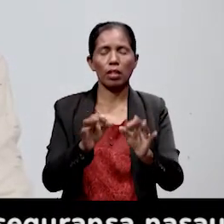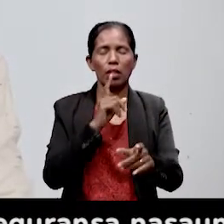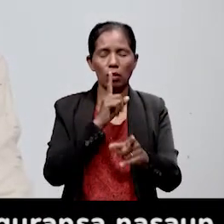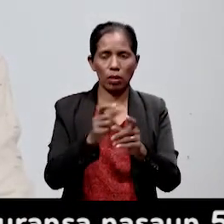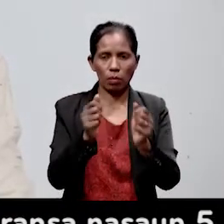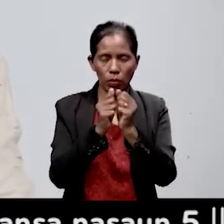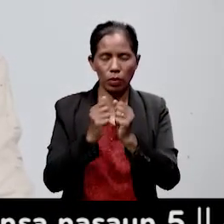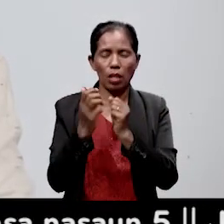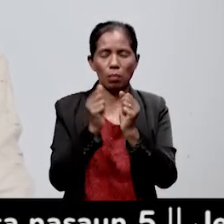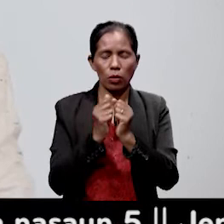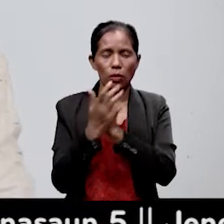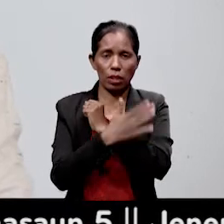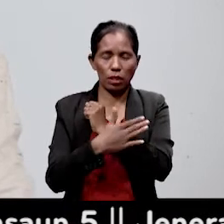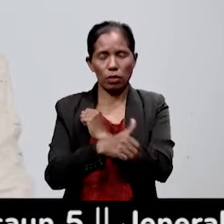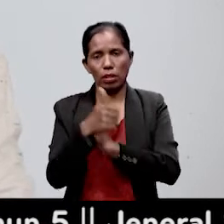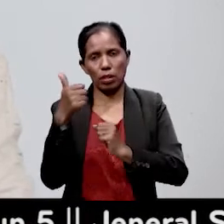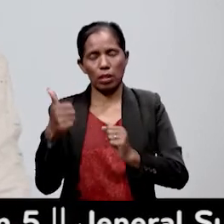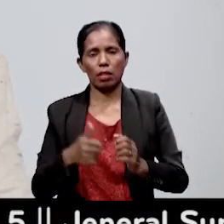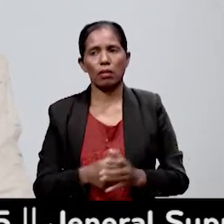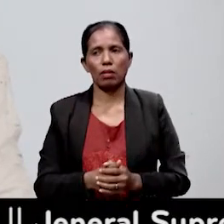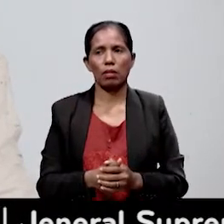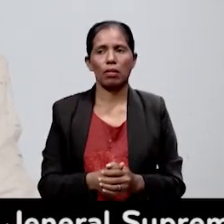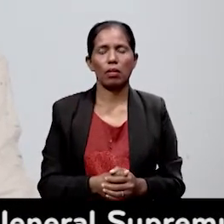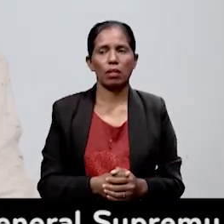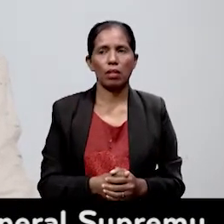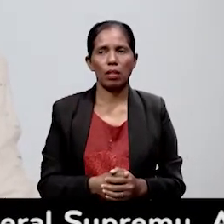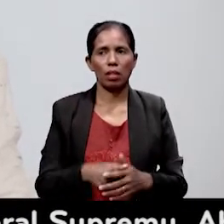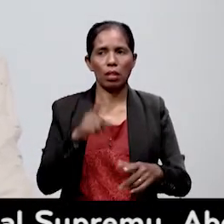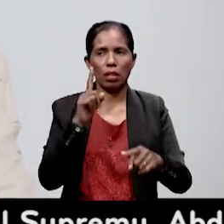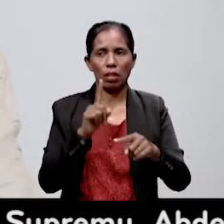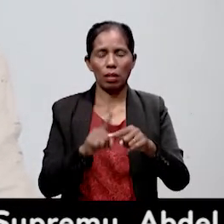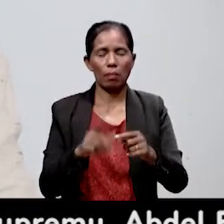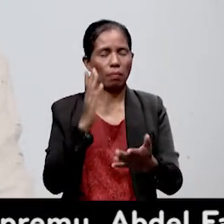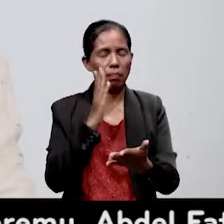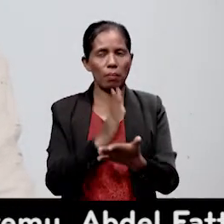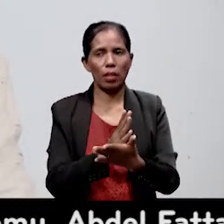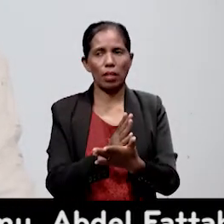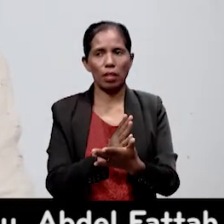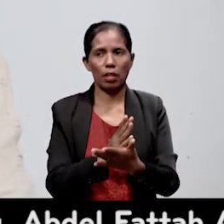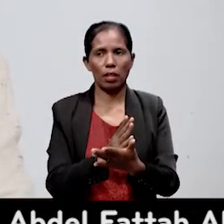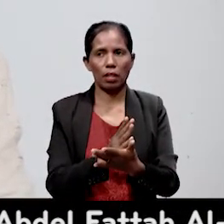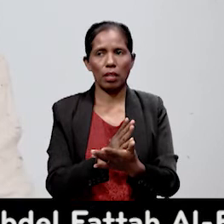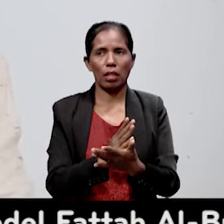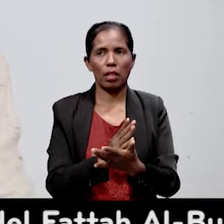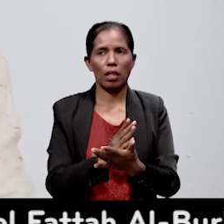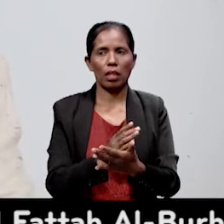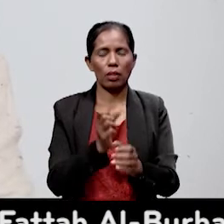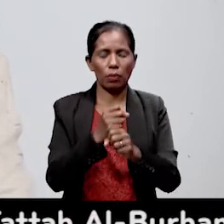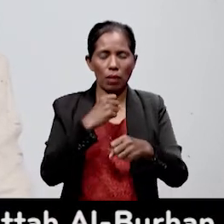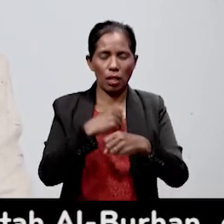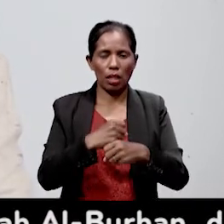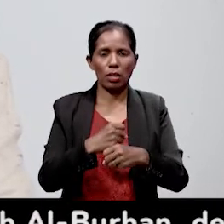muito conexão, ser selo, a tua la pele, o bando, o teste nuclear, se rai letem,